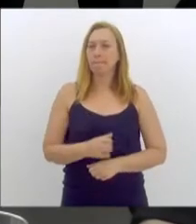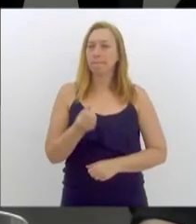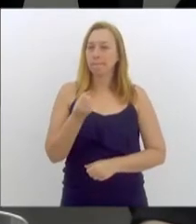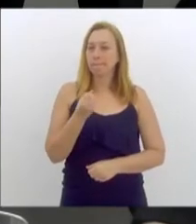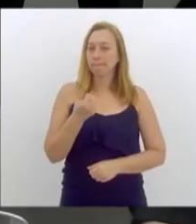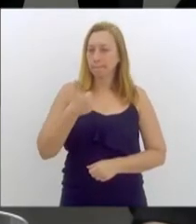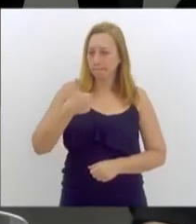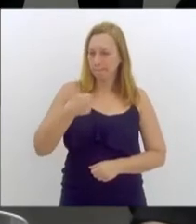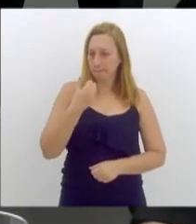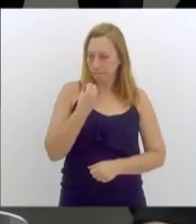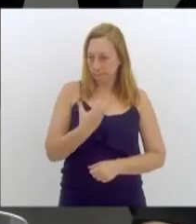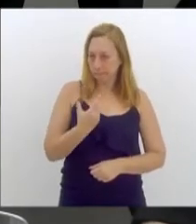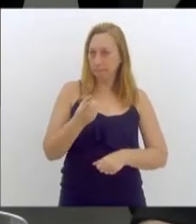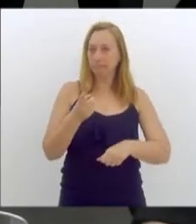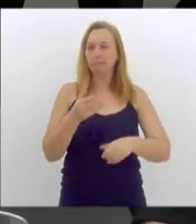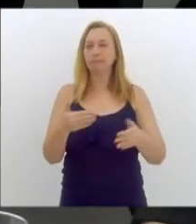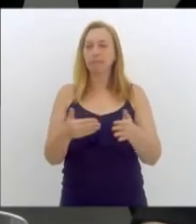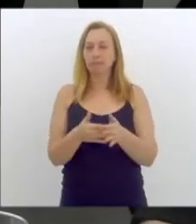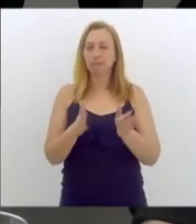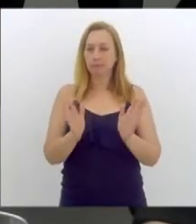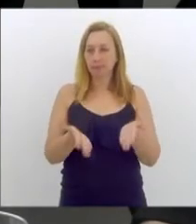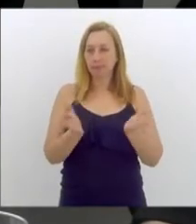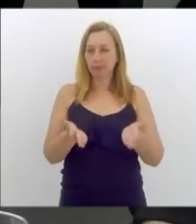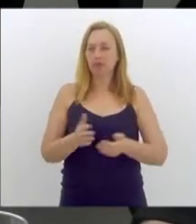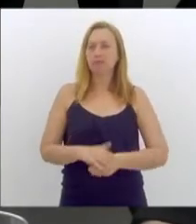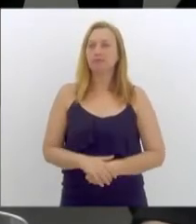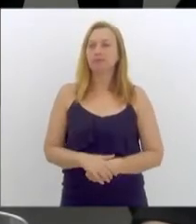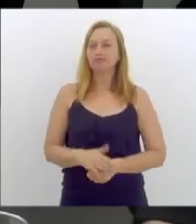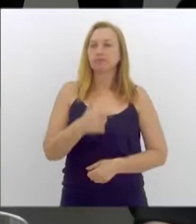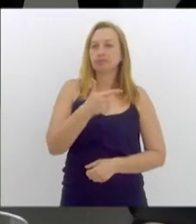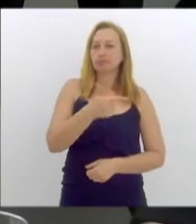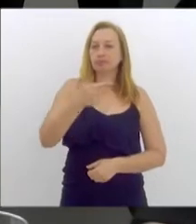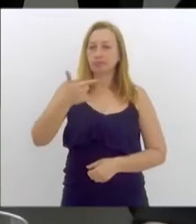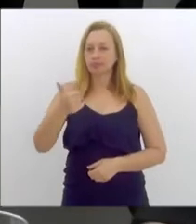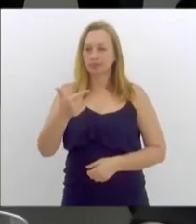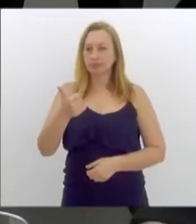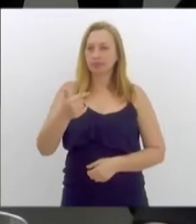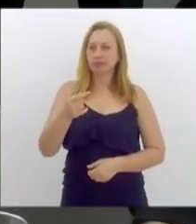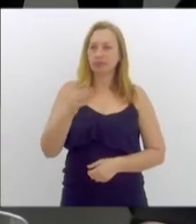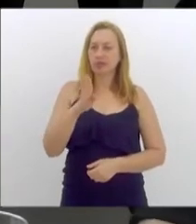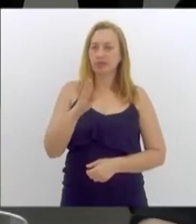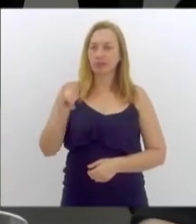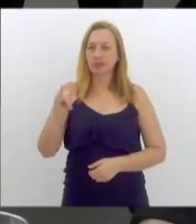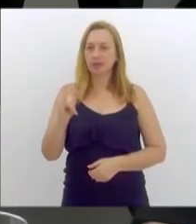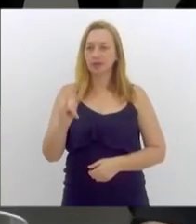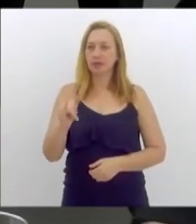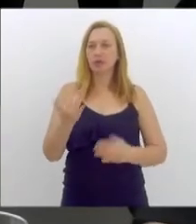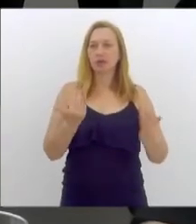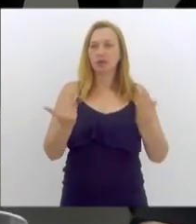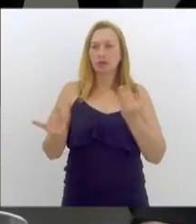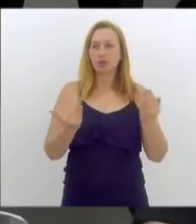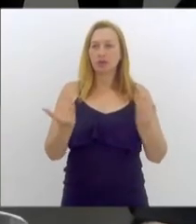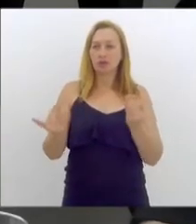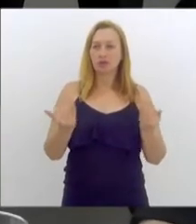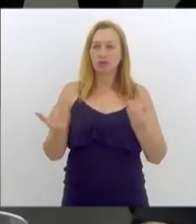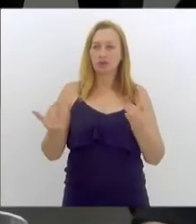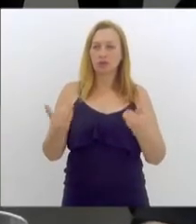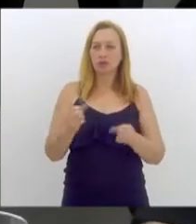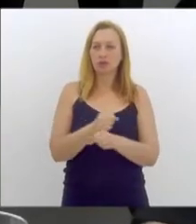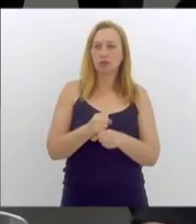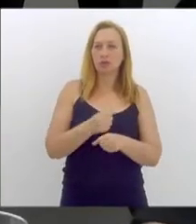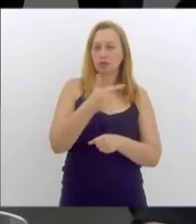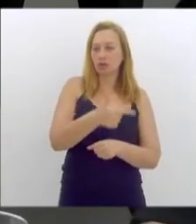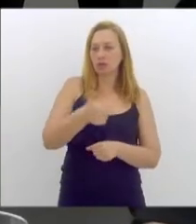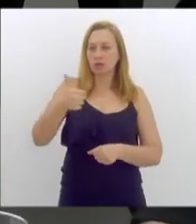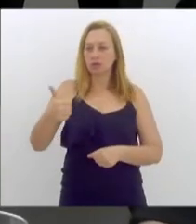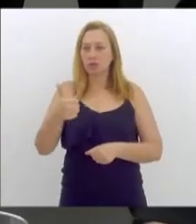positivo até o momento né É em 12 B comparando-se com 2021